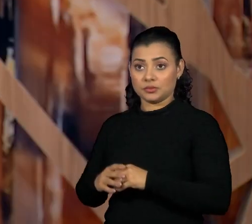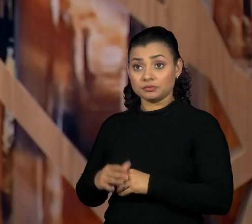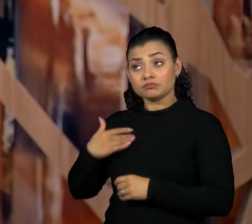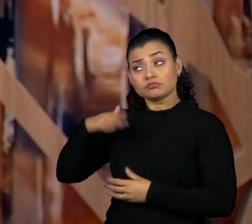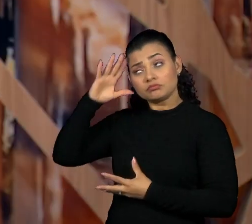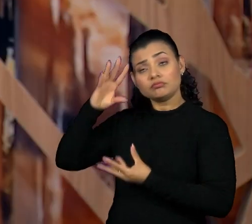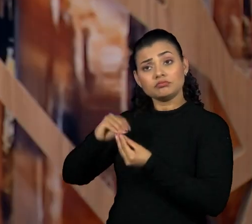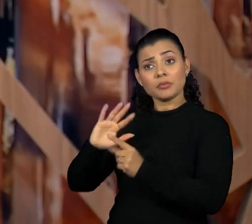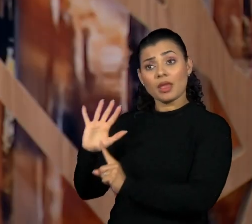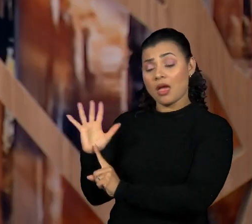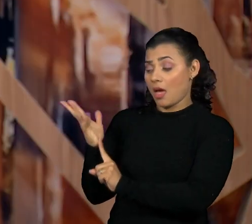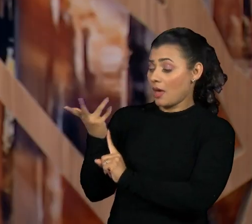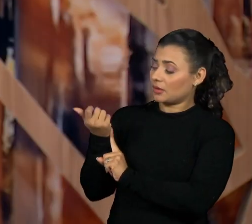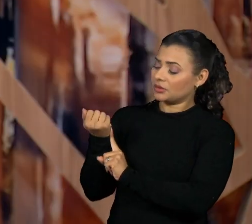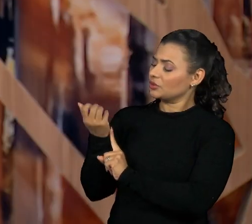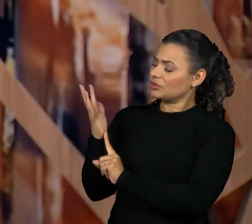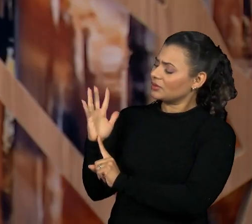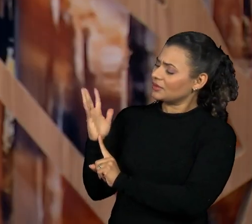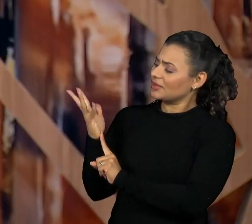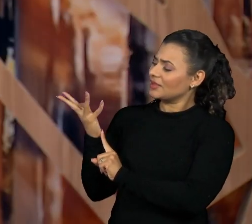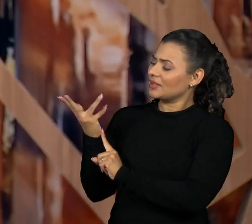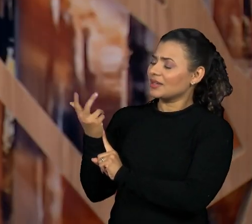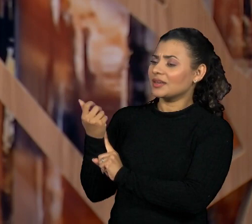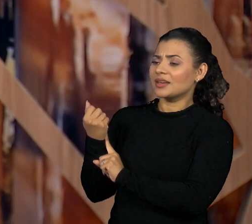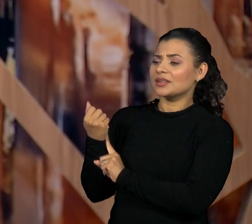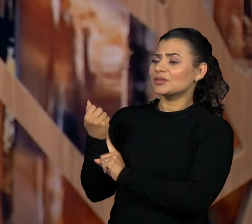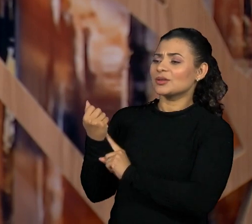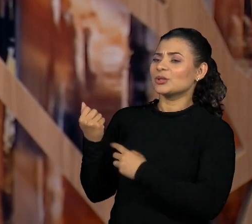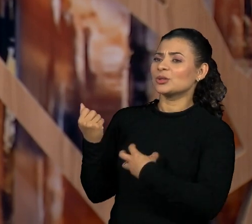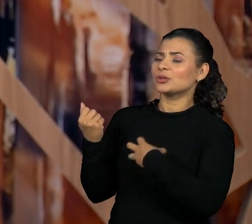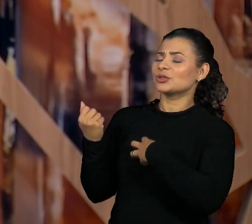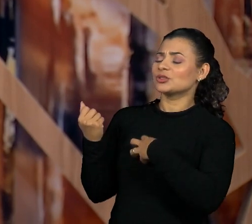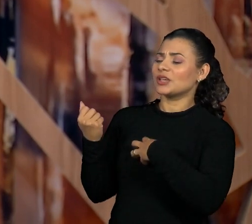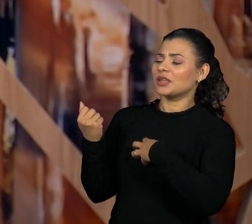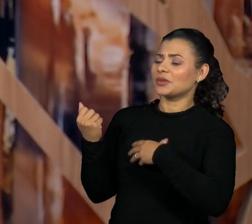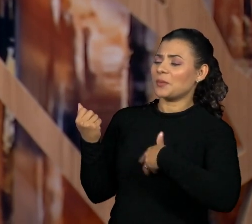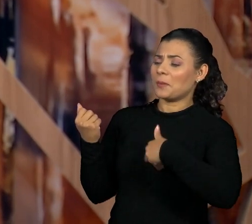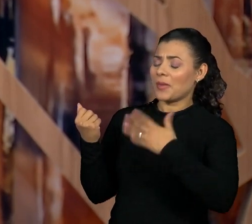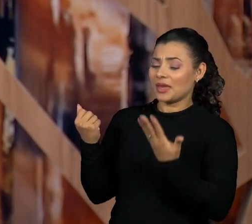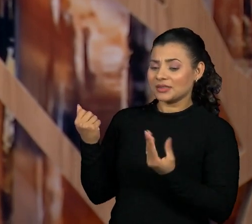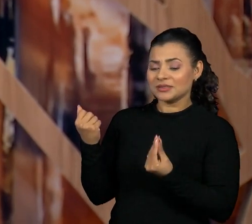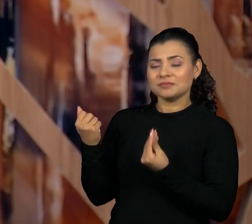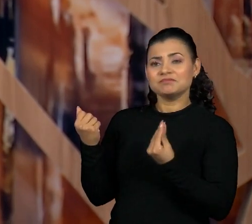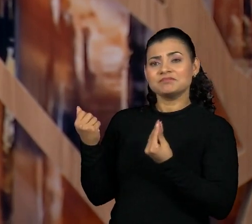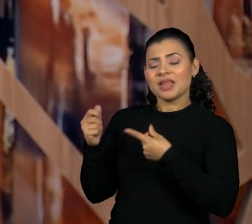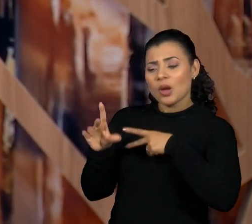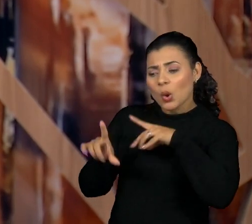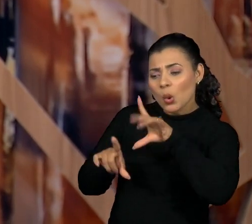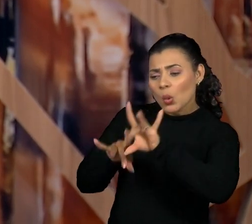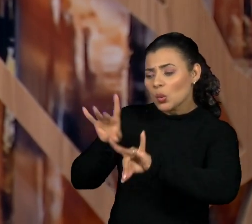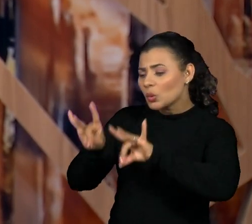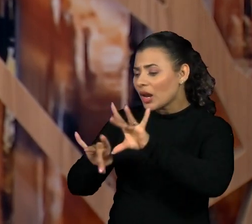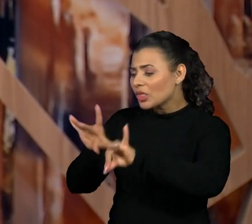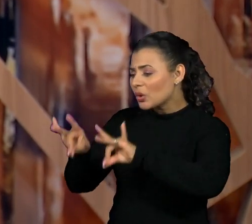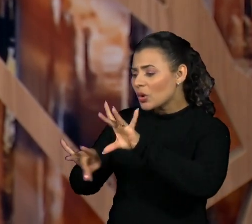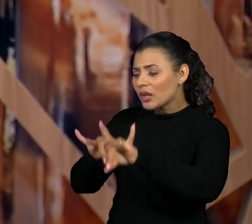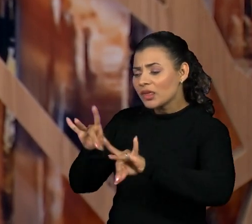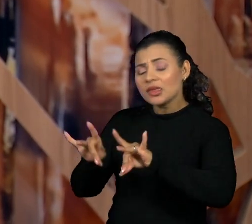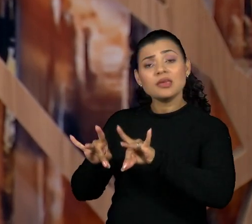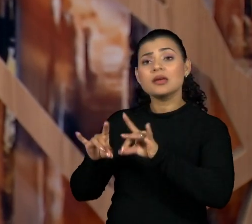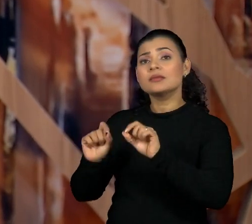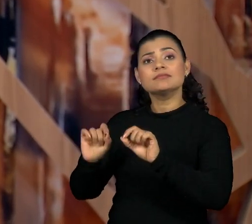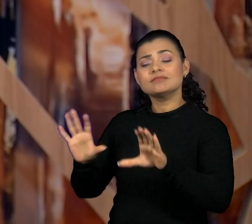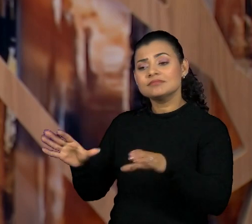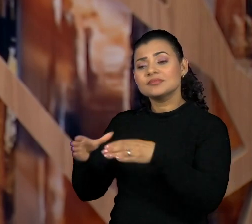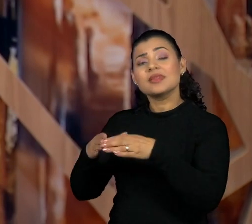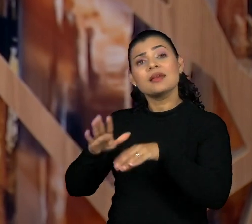entendo a arte como um fator de educação, eu penso na curadoria como uma ferramenta